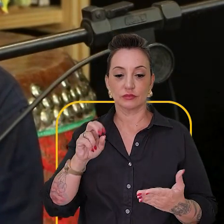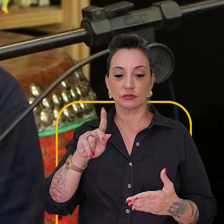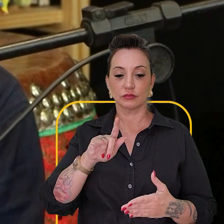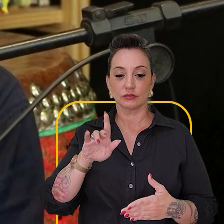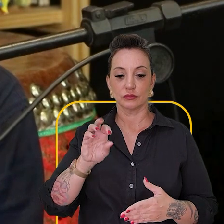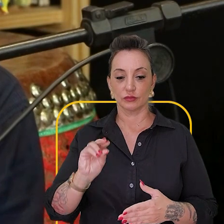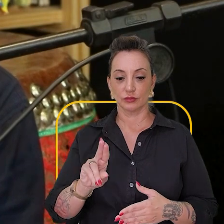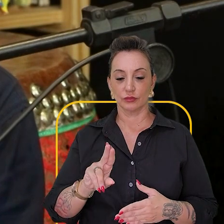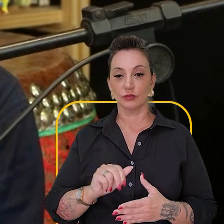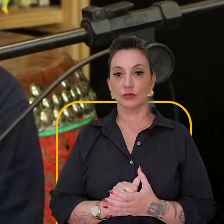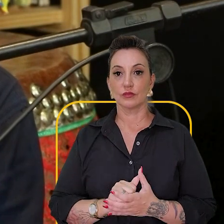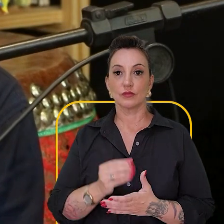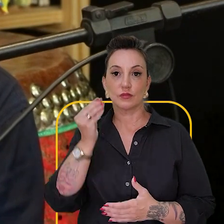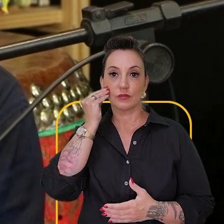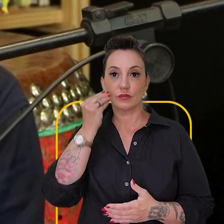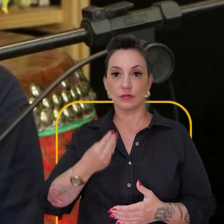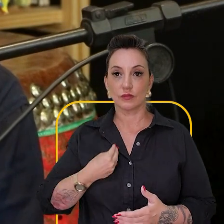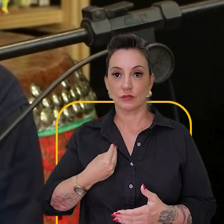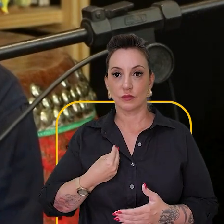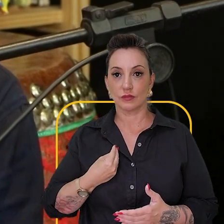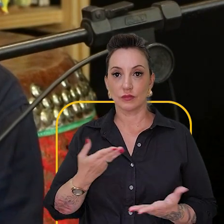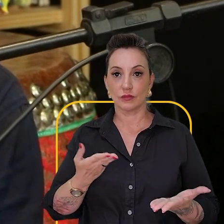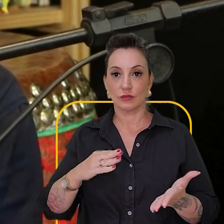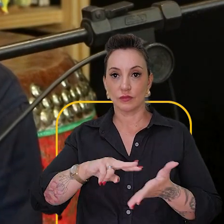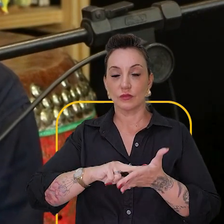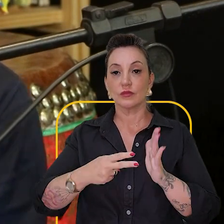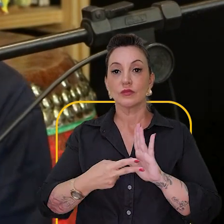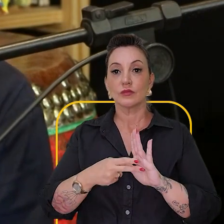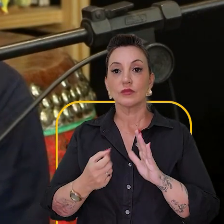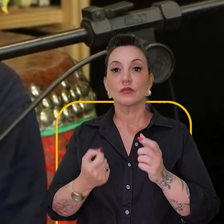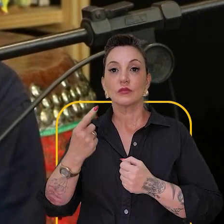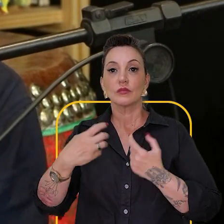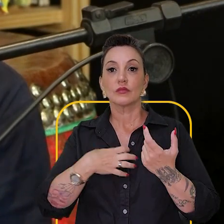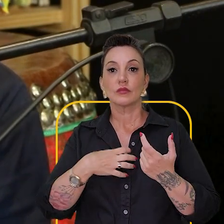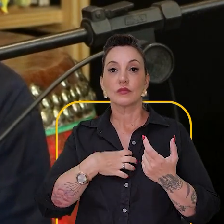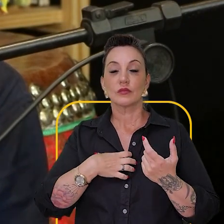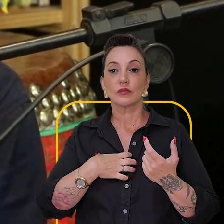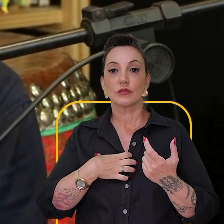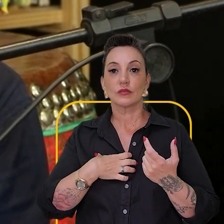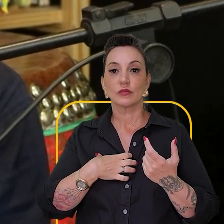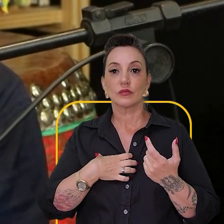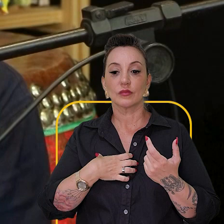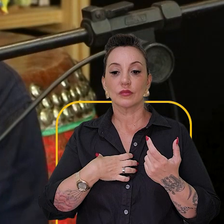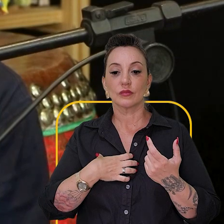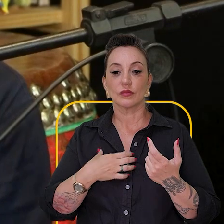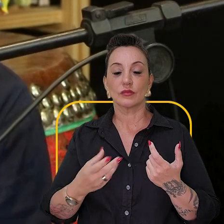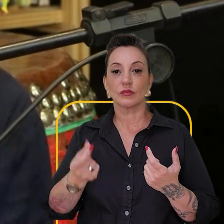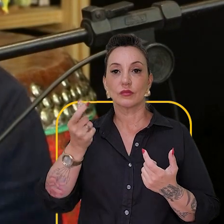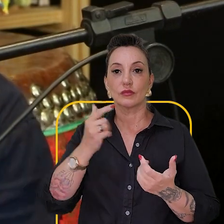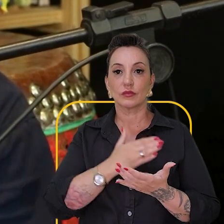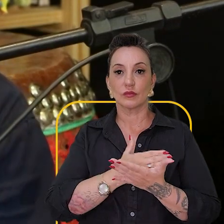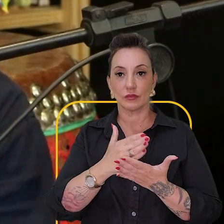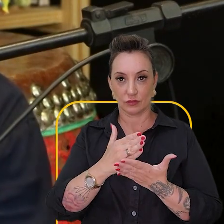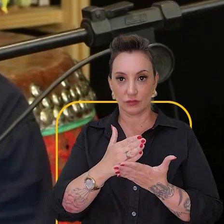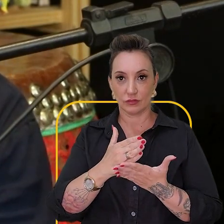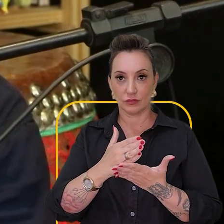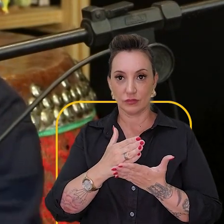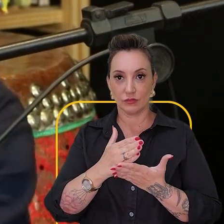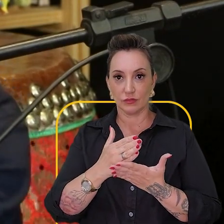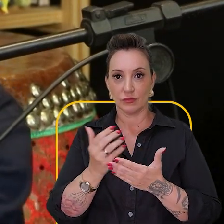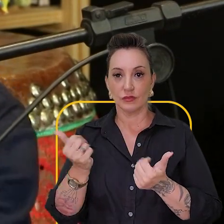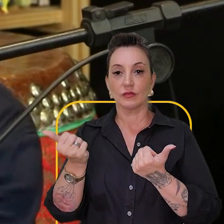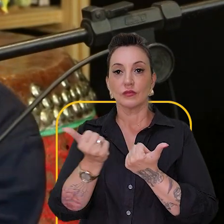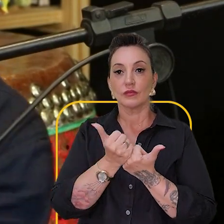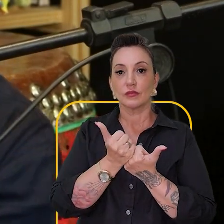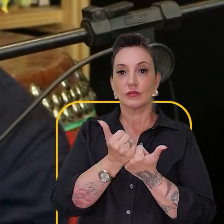hoje essa vivência toda e considerando que ele de alguma maneira foi o o que te